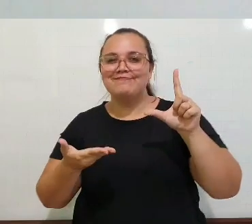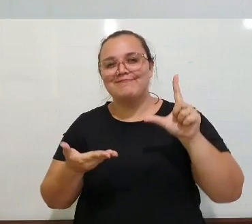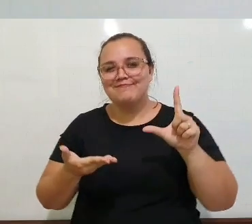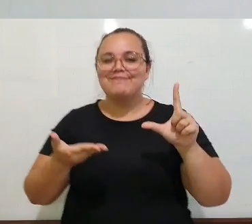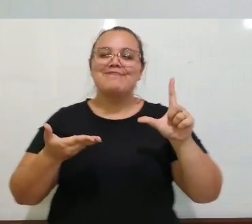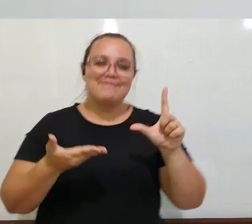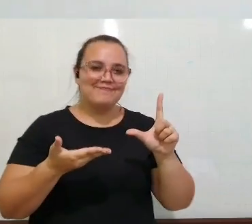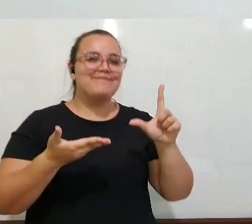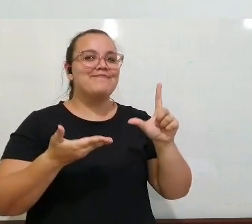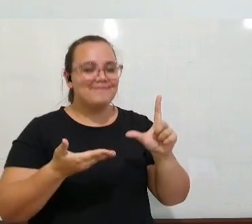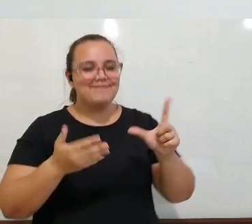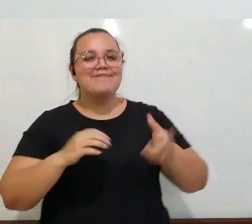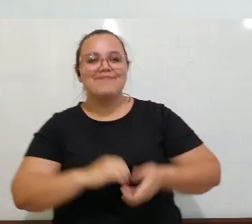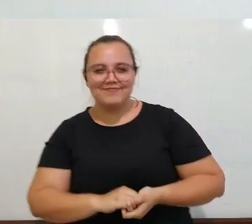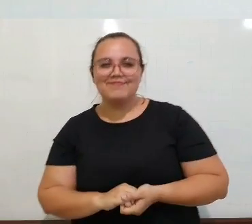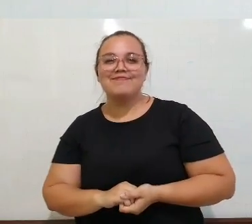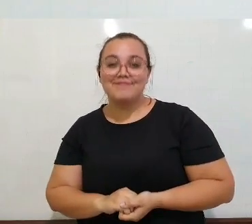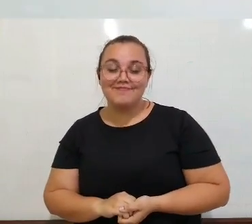retângulo.